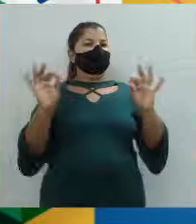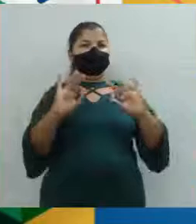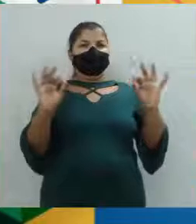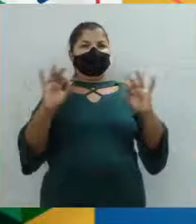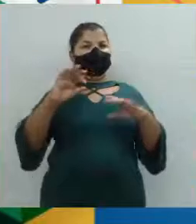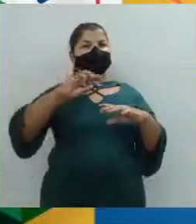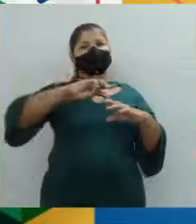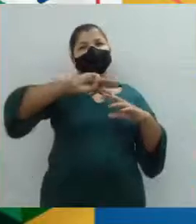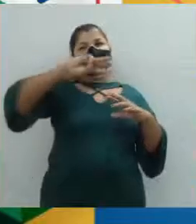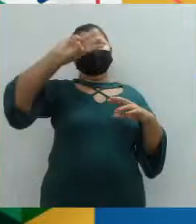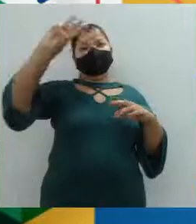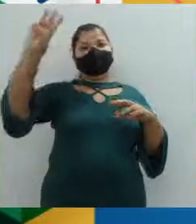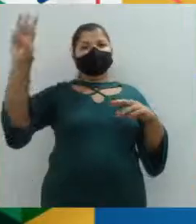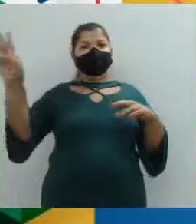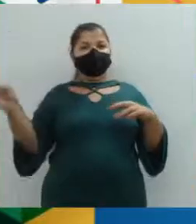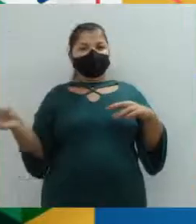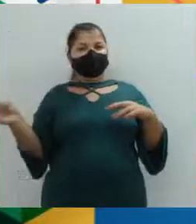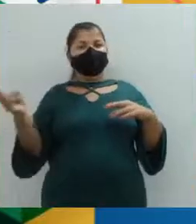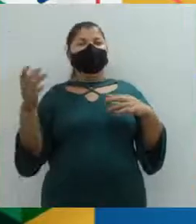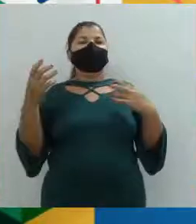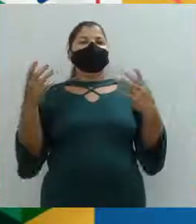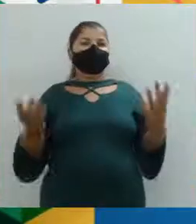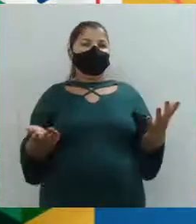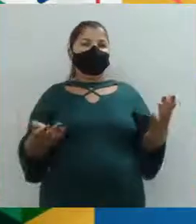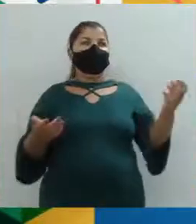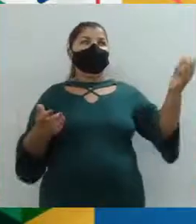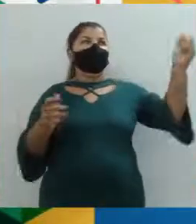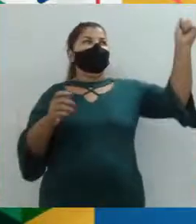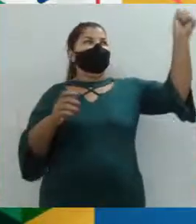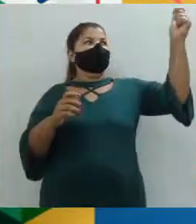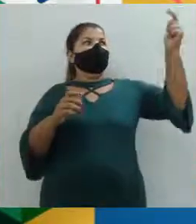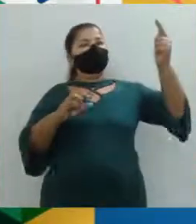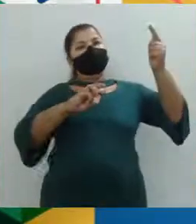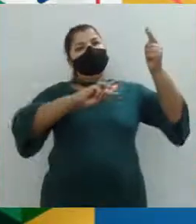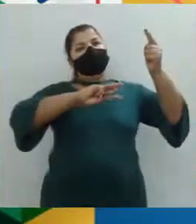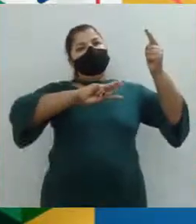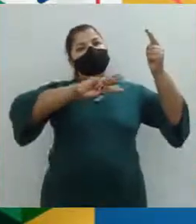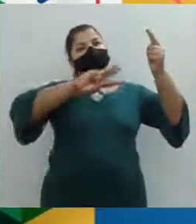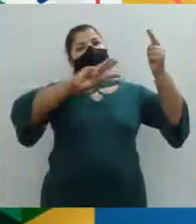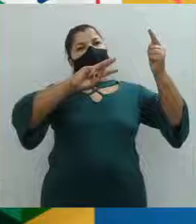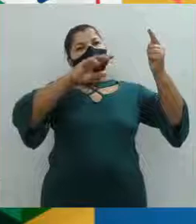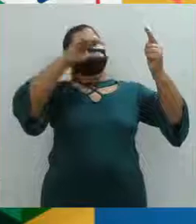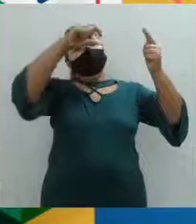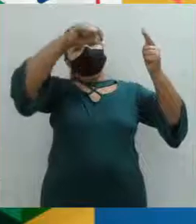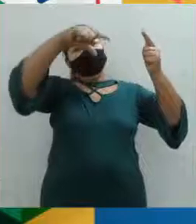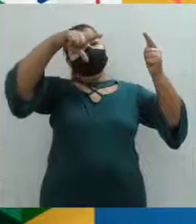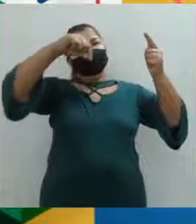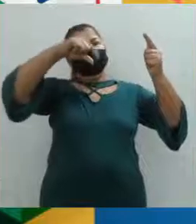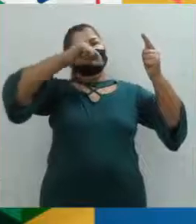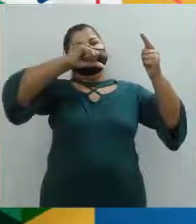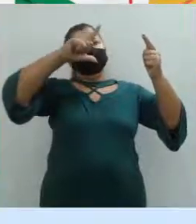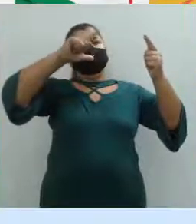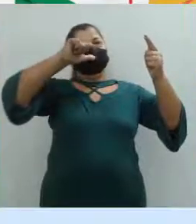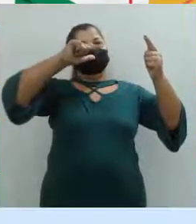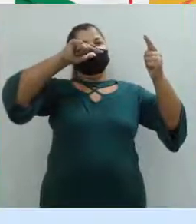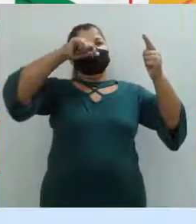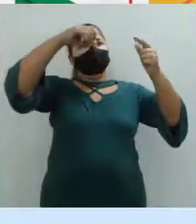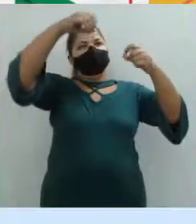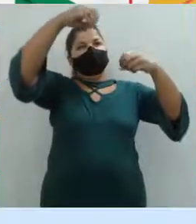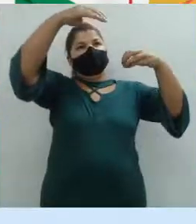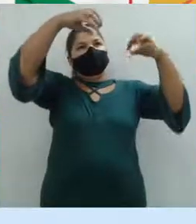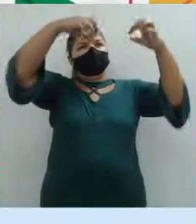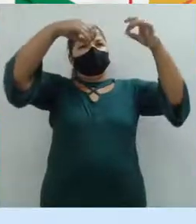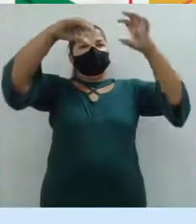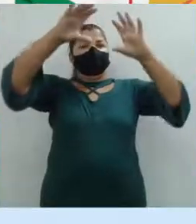tudo funciona da seguinte forma. A luz do sol bate justamente em gotículas de água que ficam acumuladas